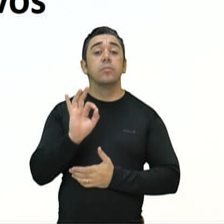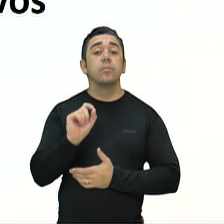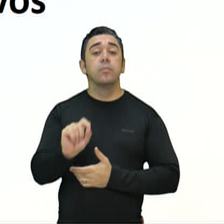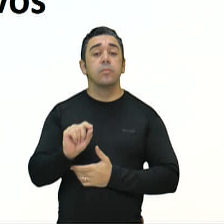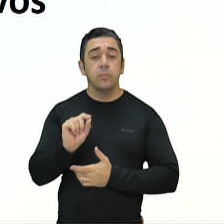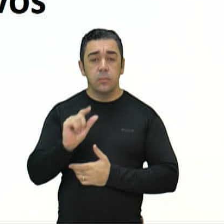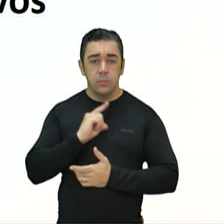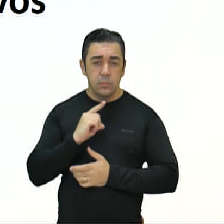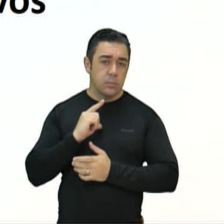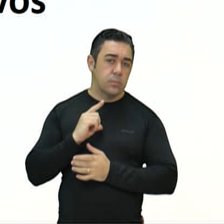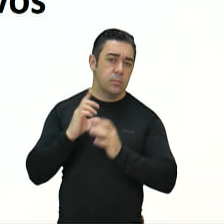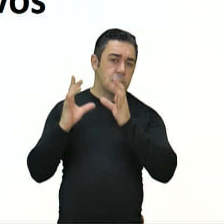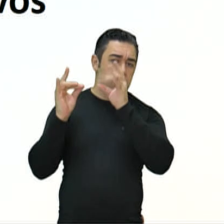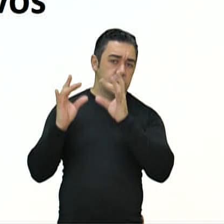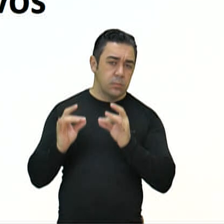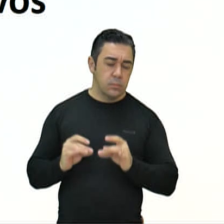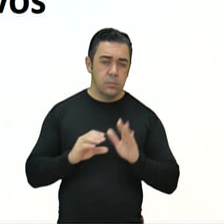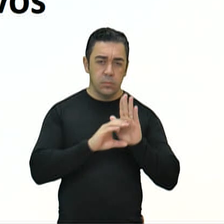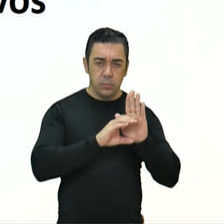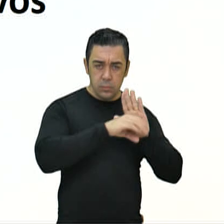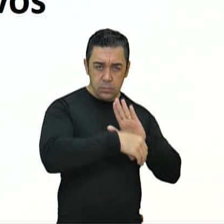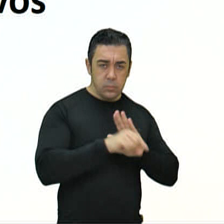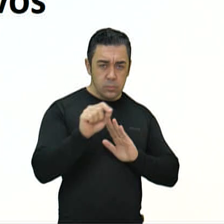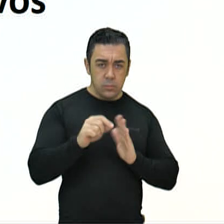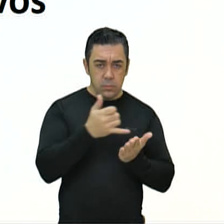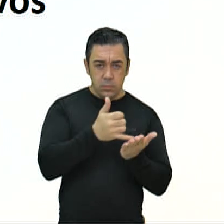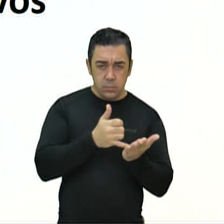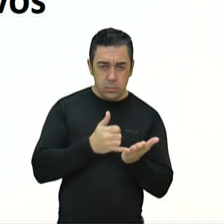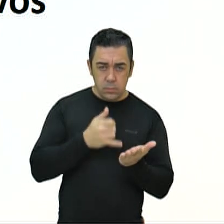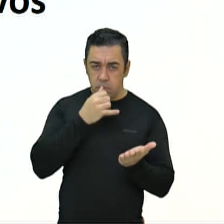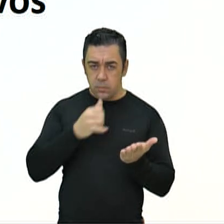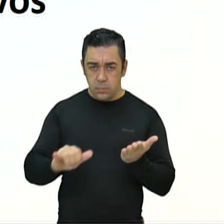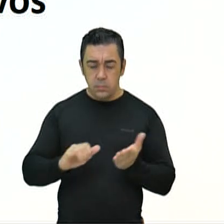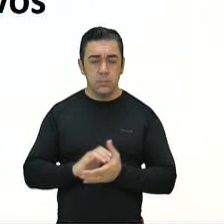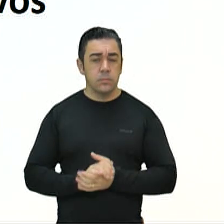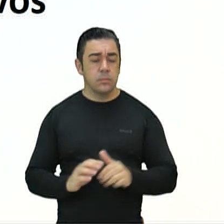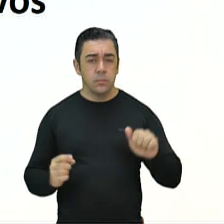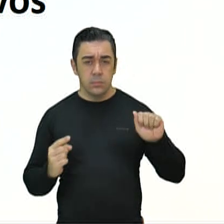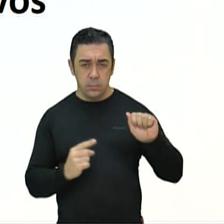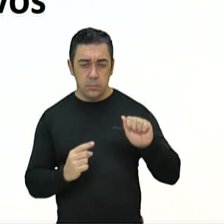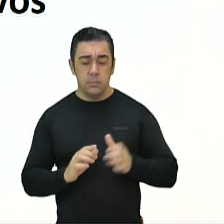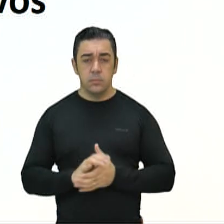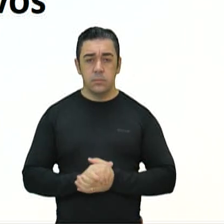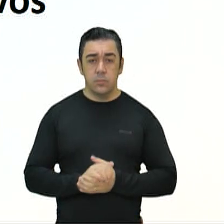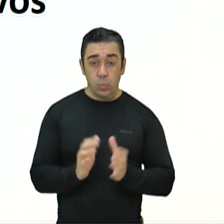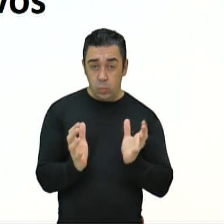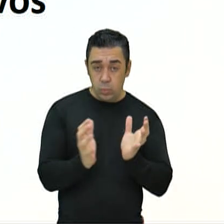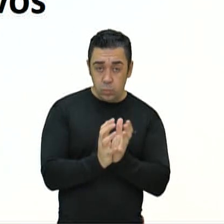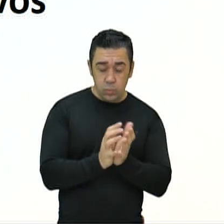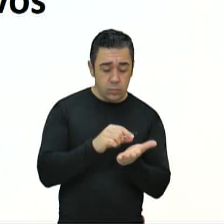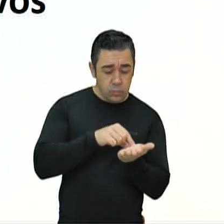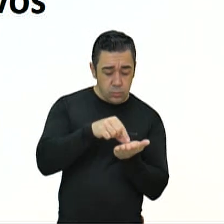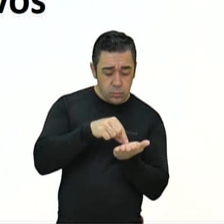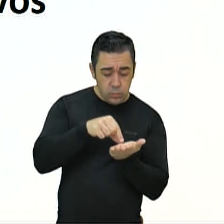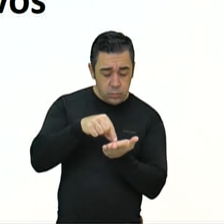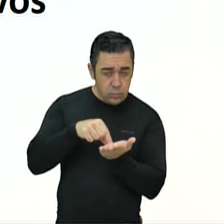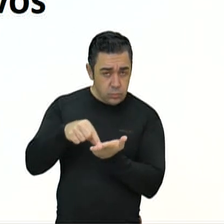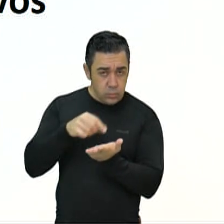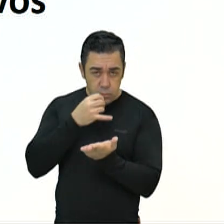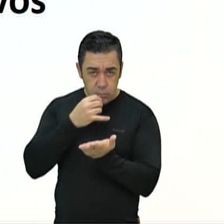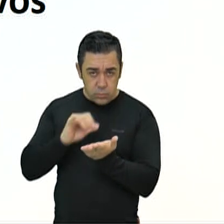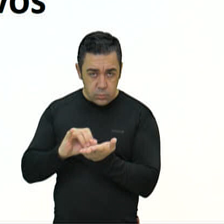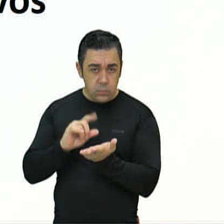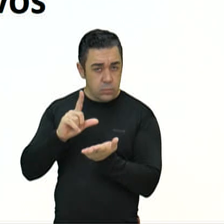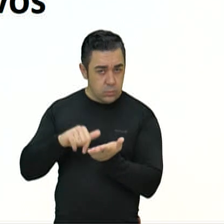contém a definição correta de circuito elétrico. Letra A. É o conjunto de componentes eletrônicos